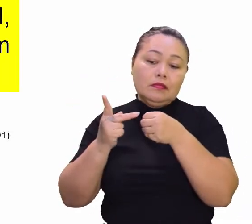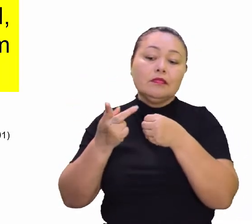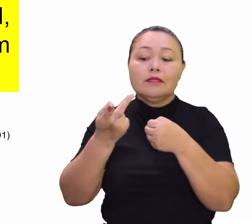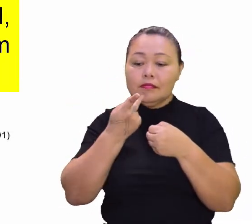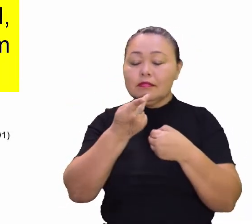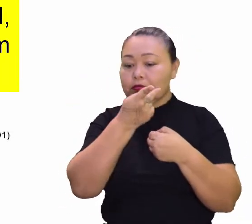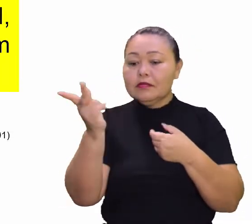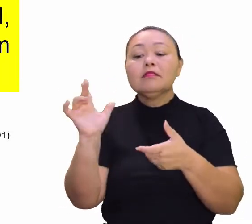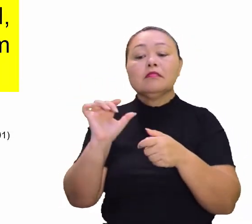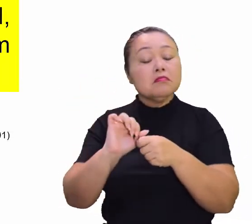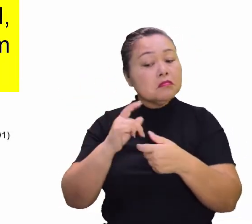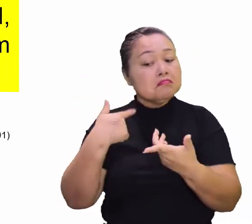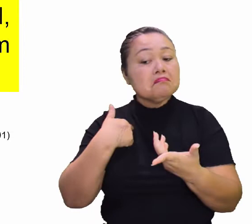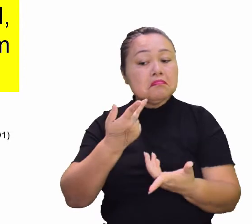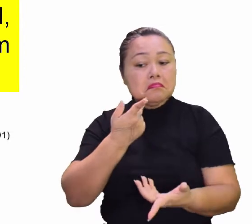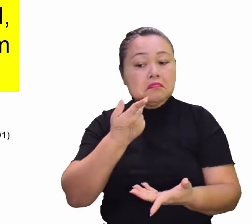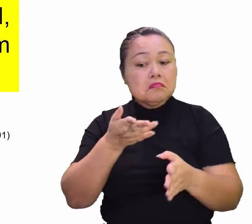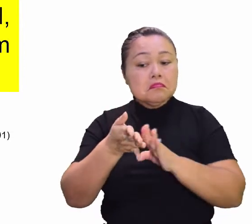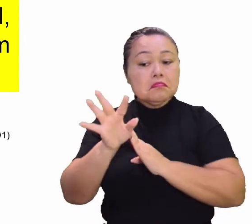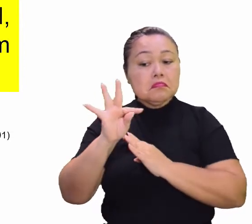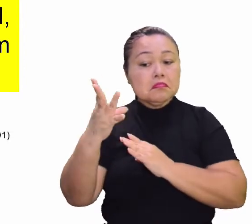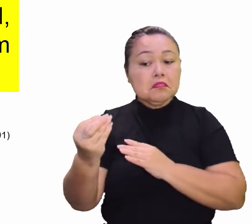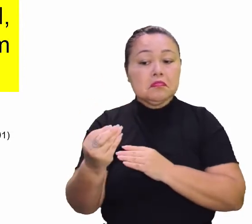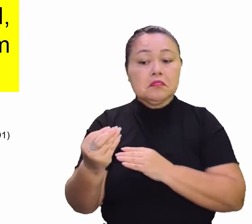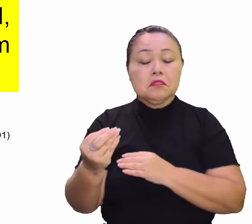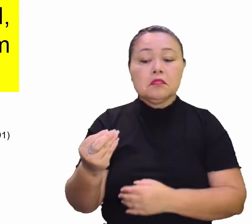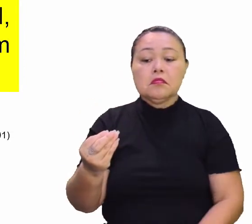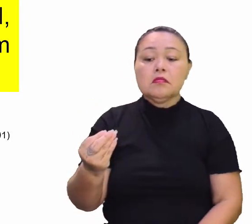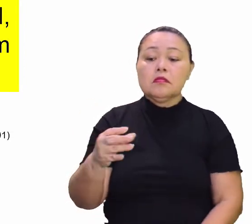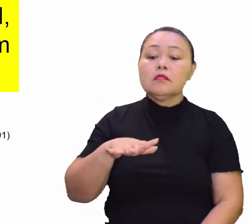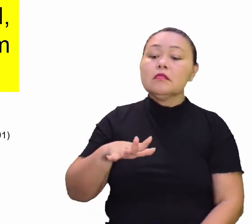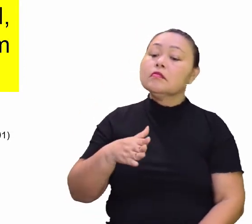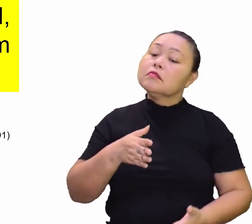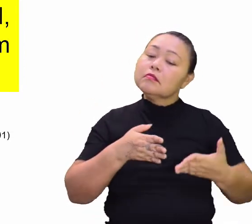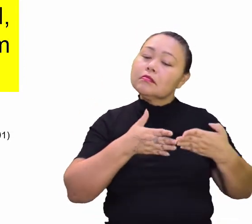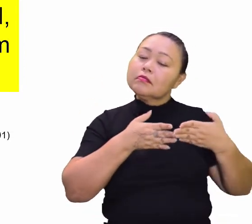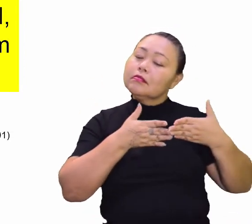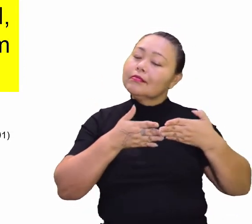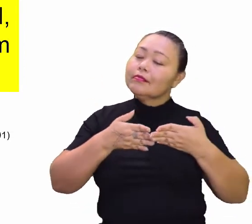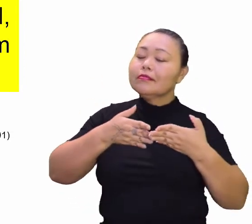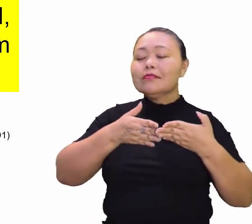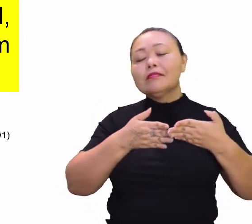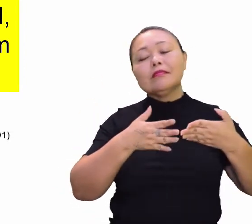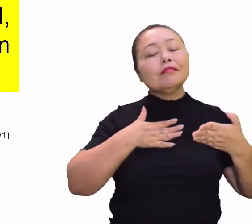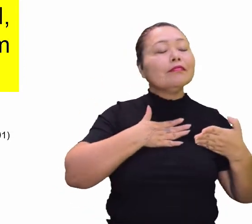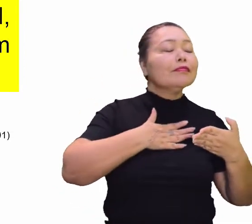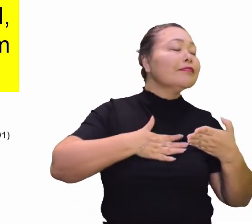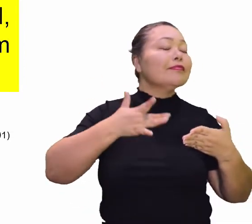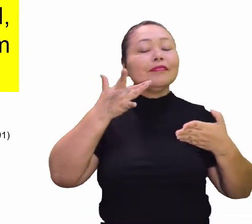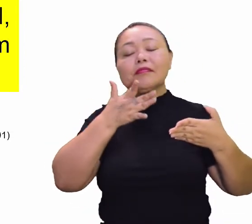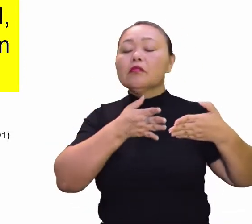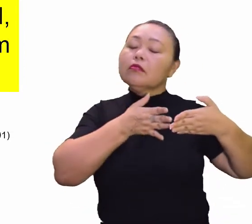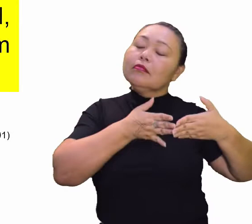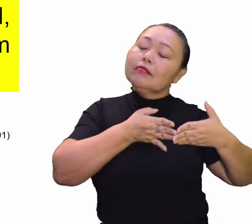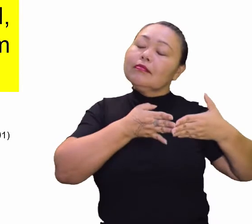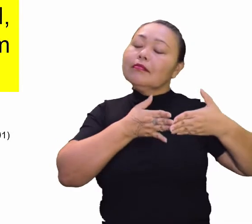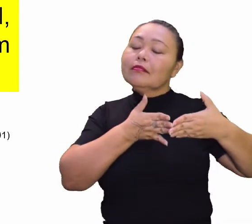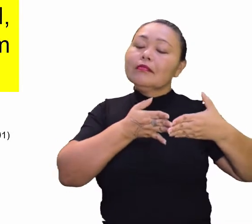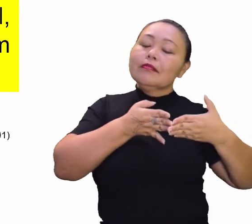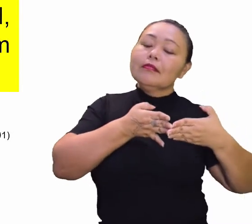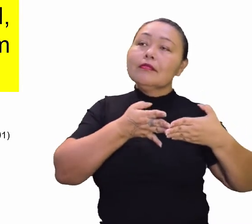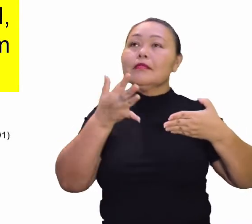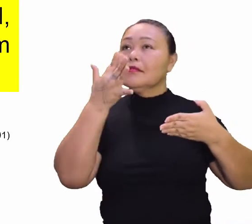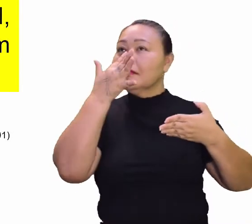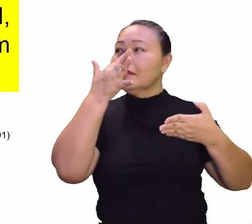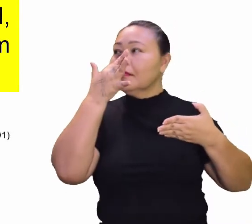Te recomendo, super recomendo. Recomendo a todos. É uma viagem muito muito gostosa, agradável no barco. Você vai